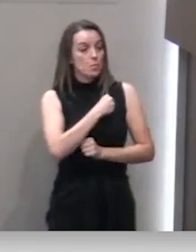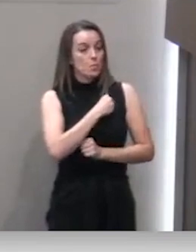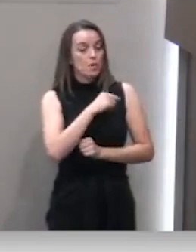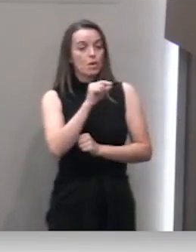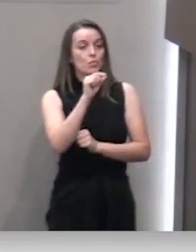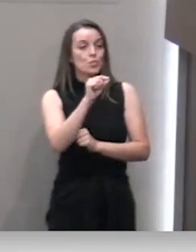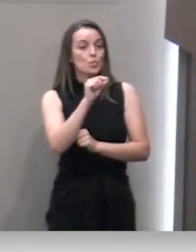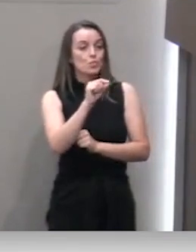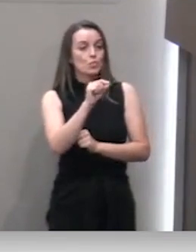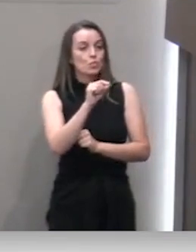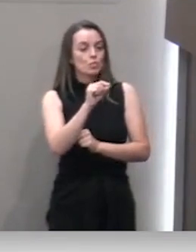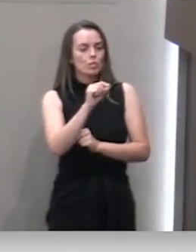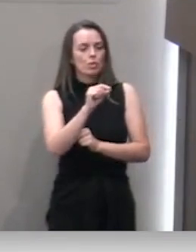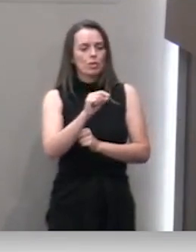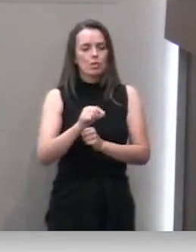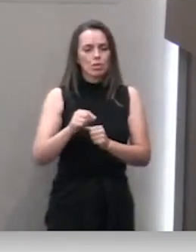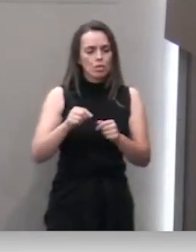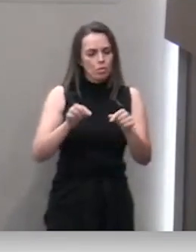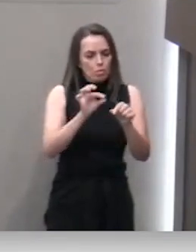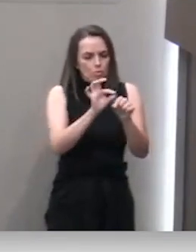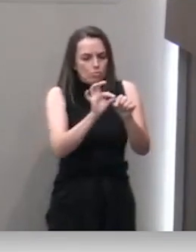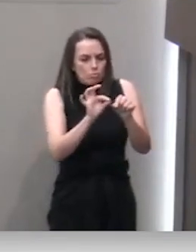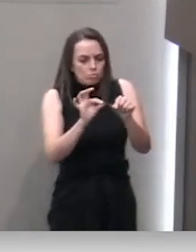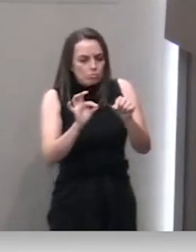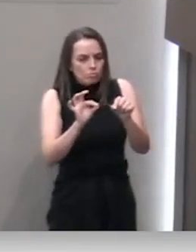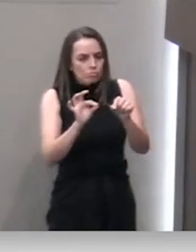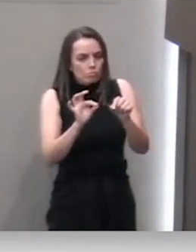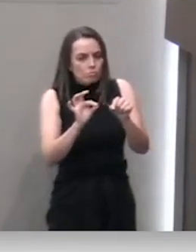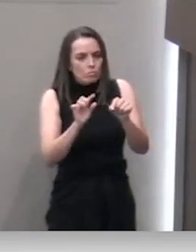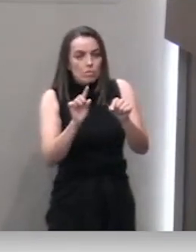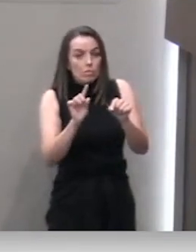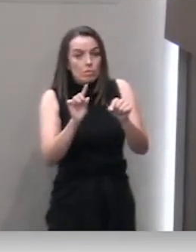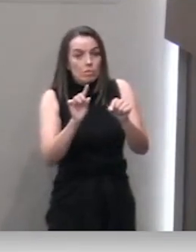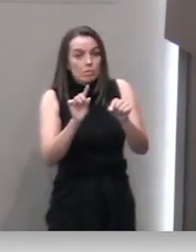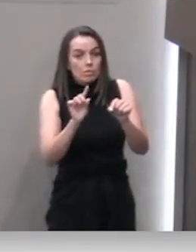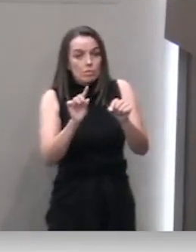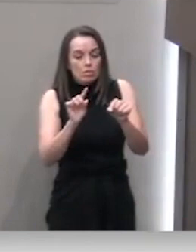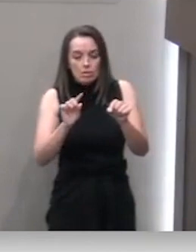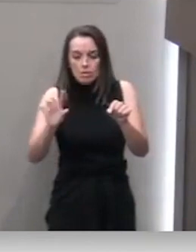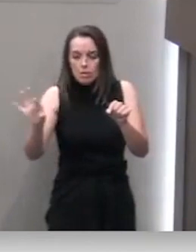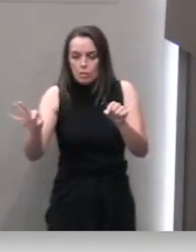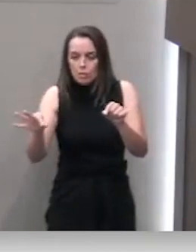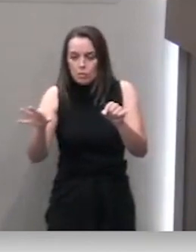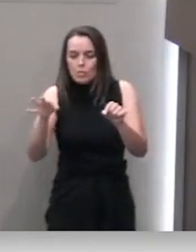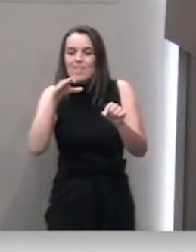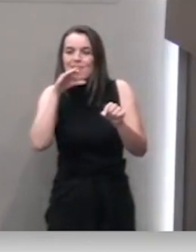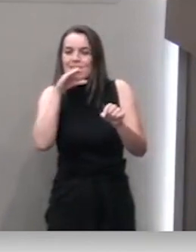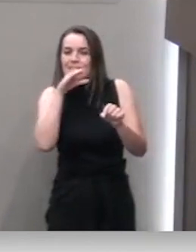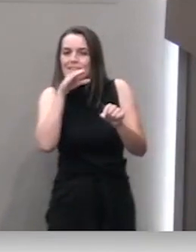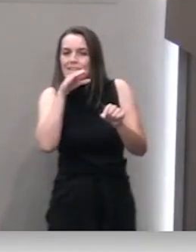invés de usar um bisturi, usou um aparelho de cauterização e